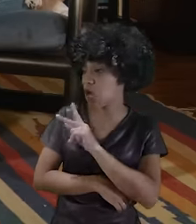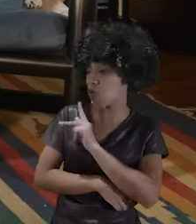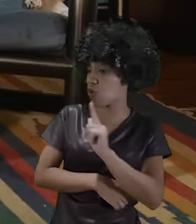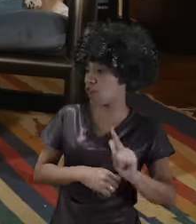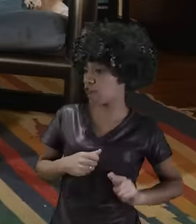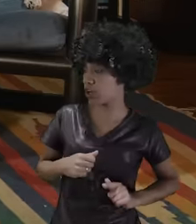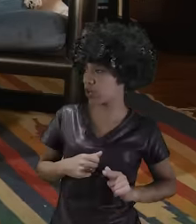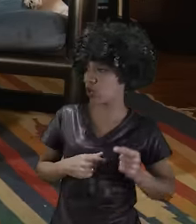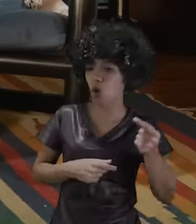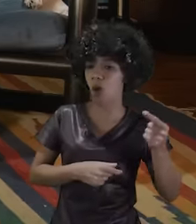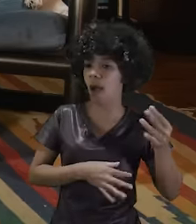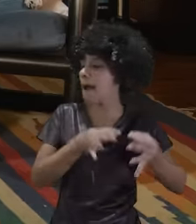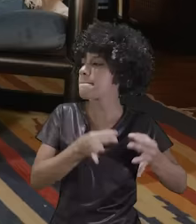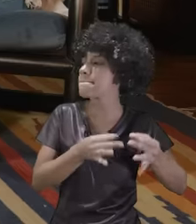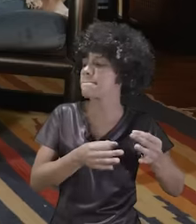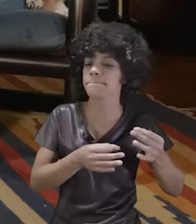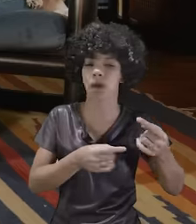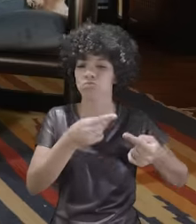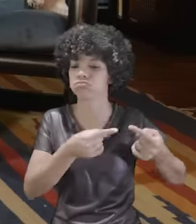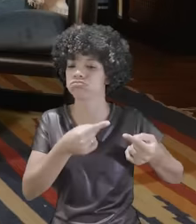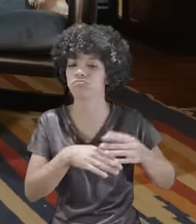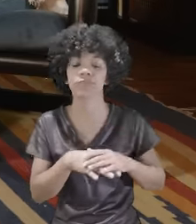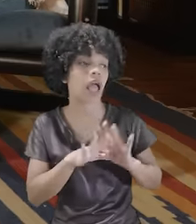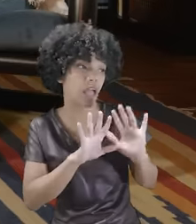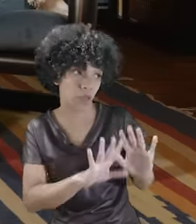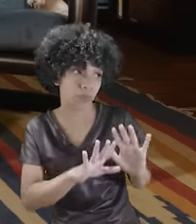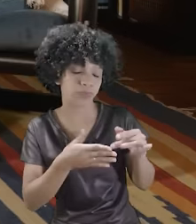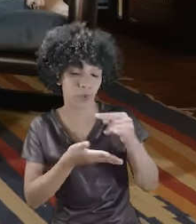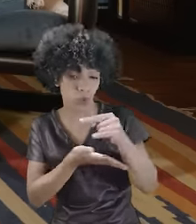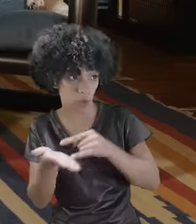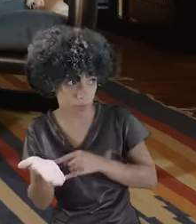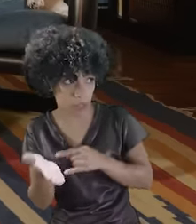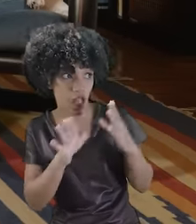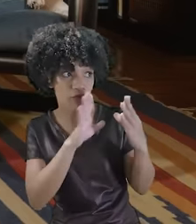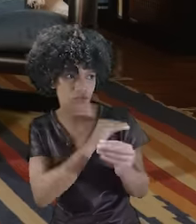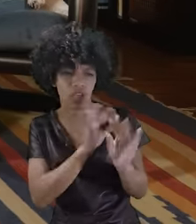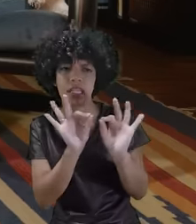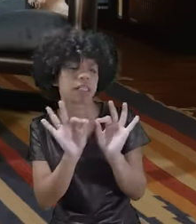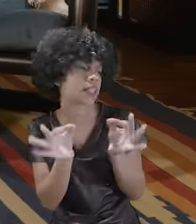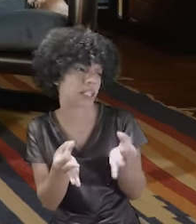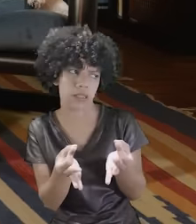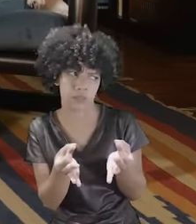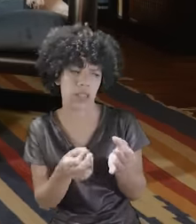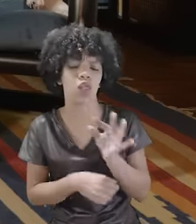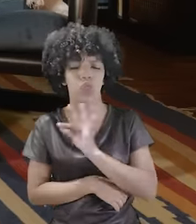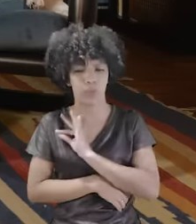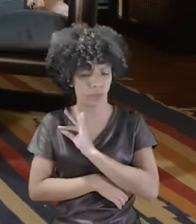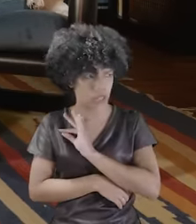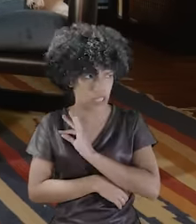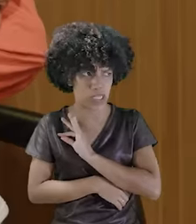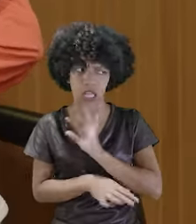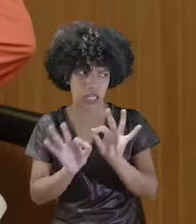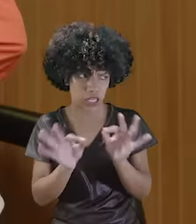sei lá quando a gente fui para pegar fazer documento do refugiado foi muito simples lá na Polícia